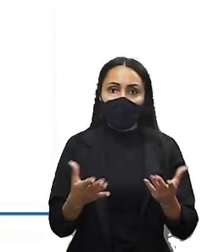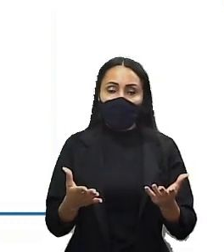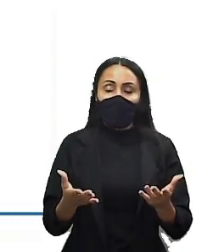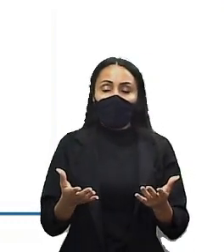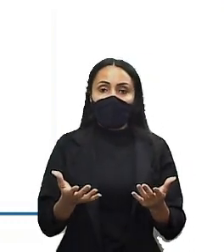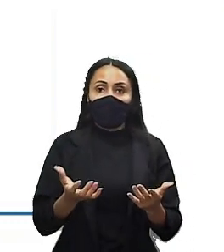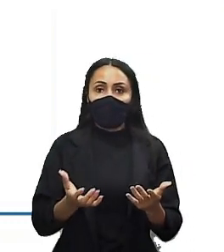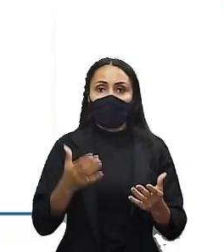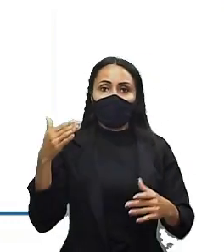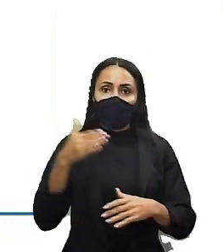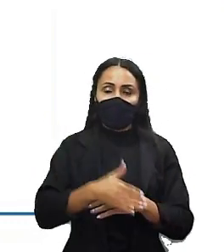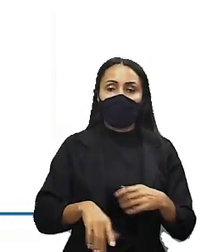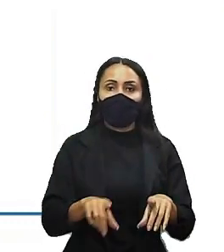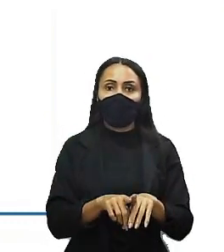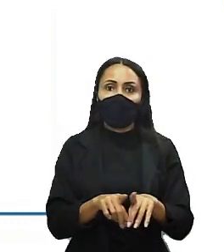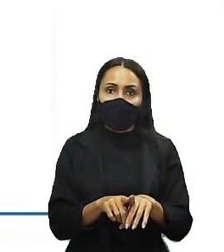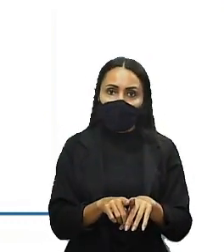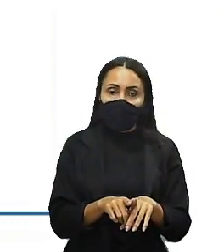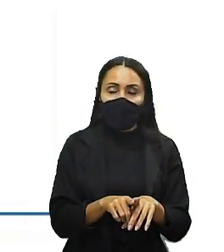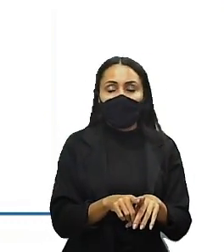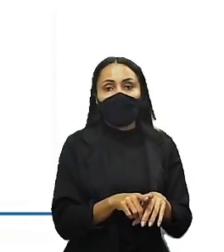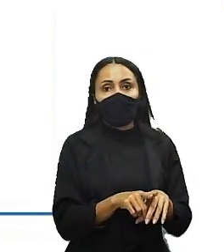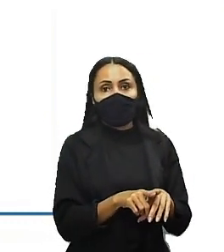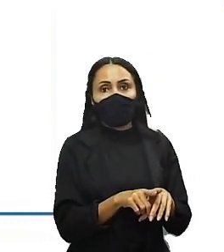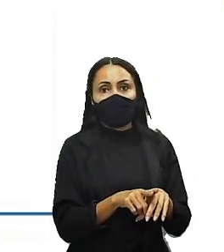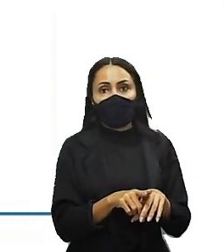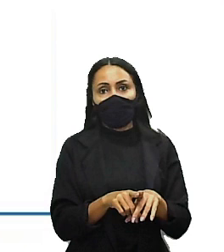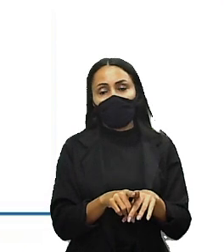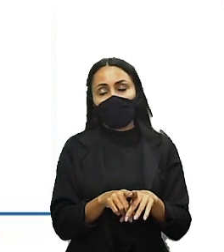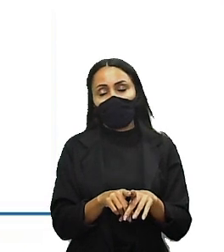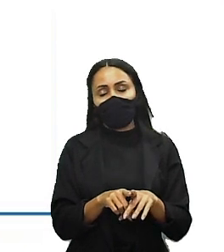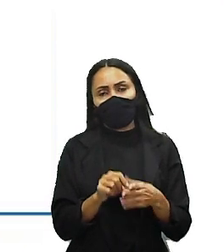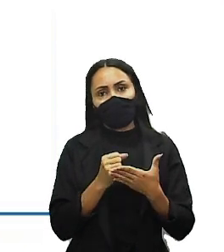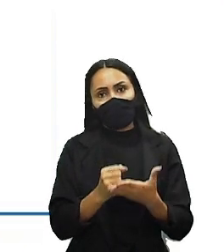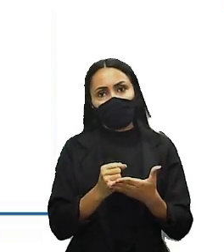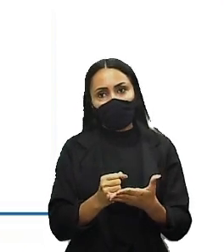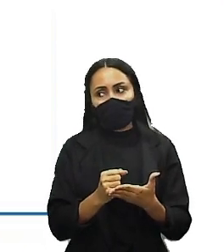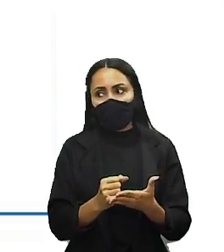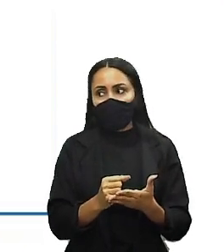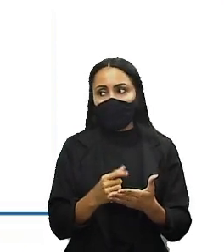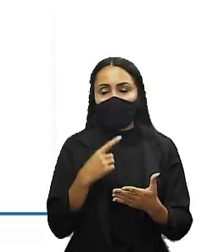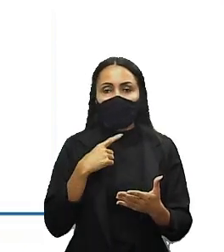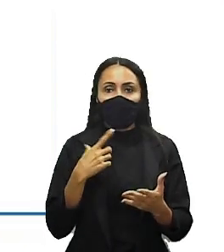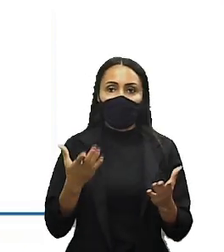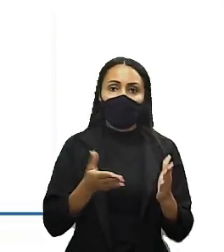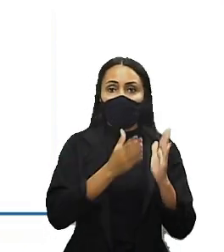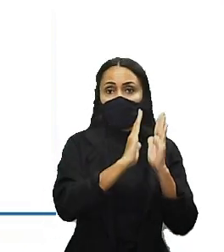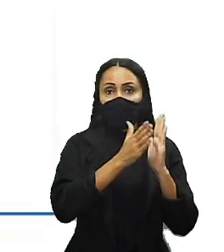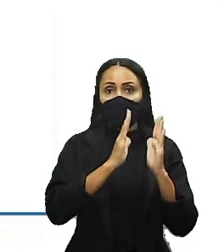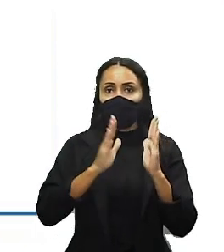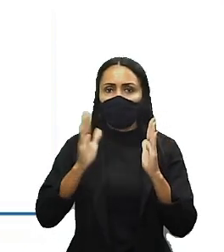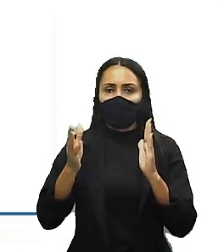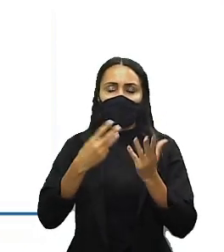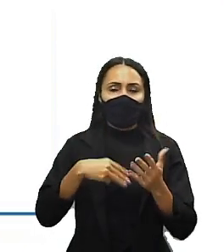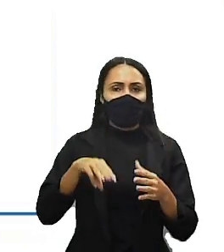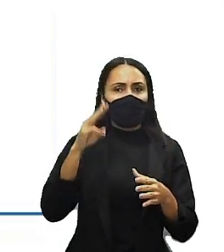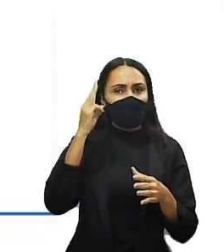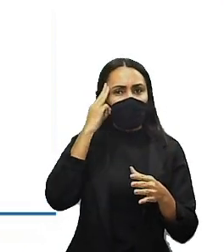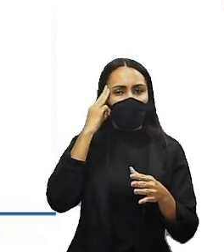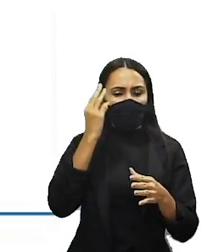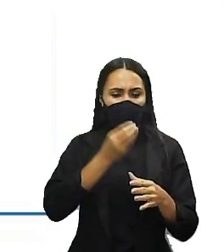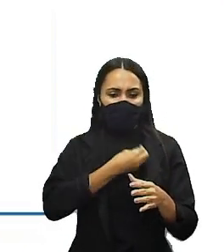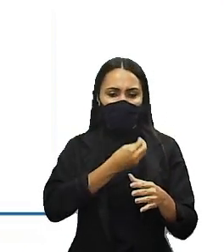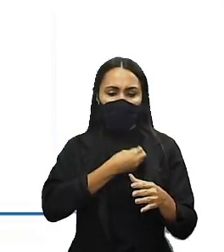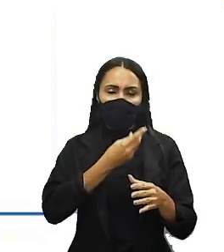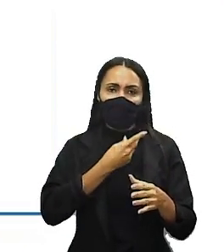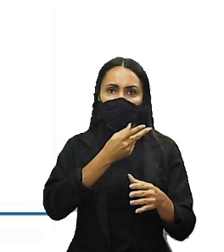queira participar, que queira contribuir. Né? E aí, como eu dizia, esse acervo são as memórias das pessoas. E